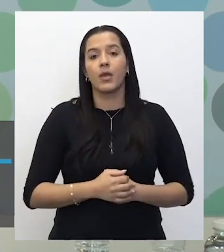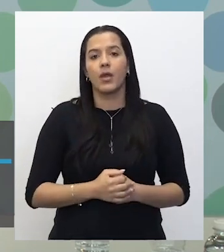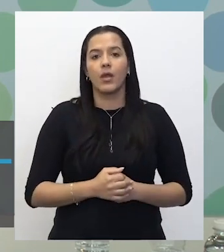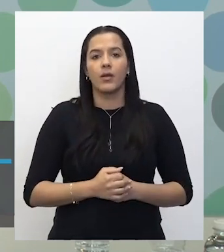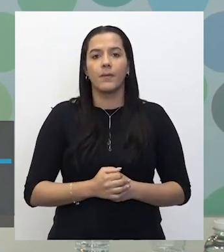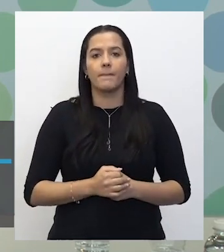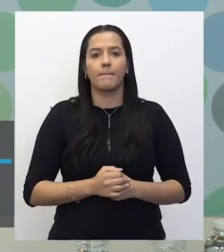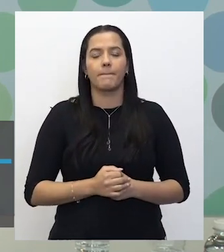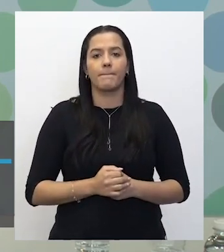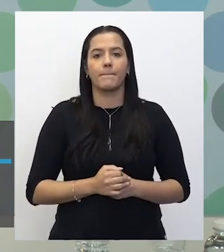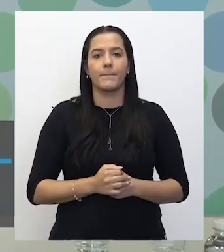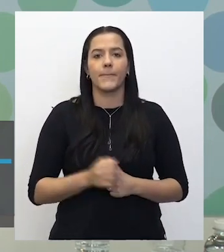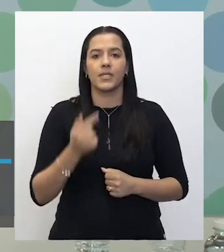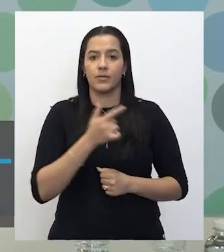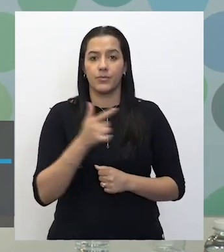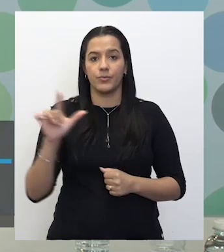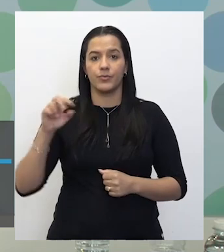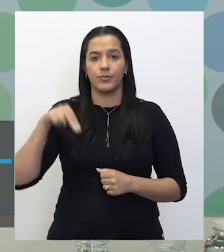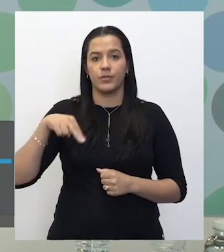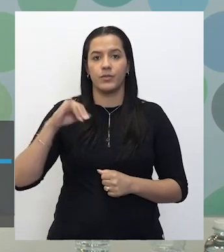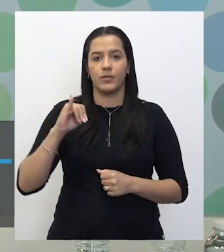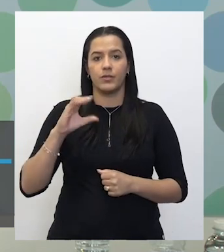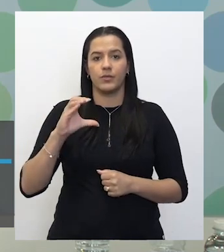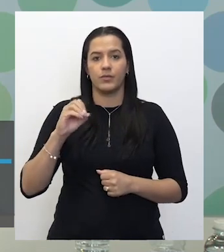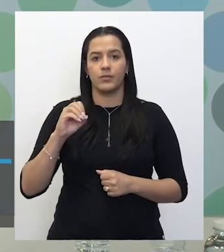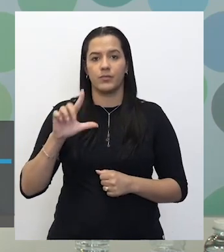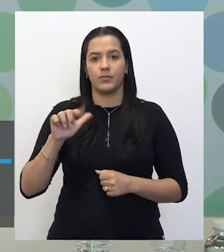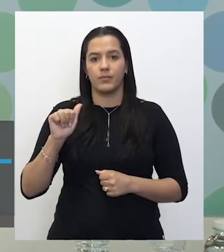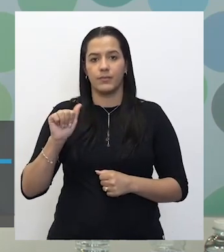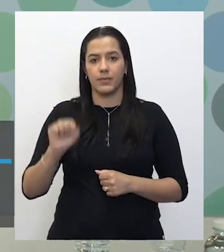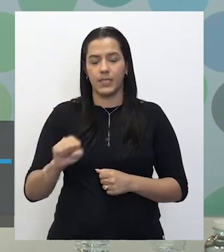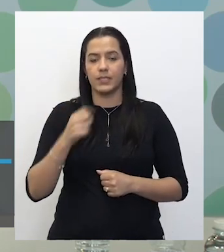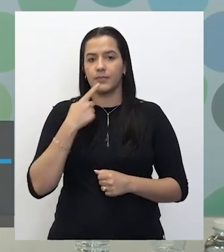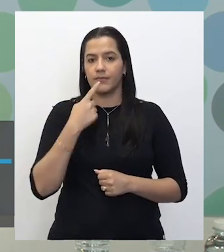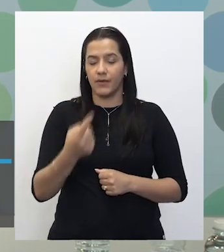aqui, o Nicolas acho que responde a segunda pergunta, que é